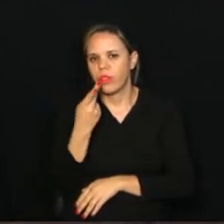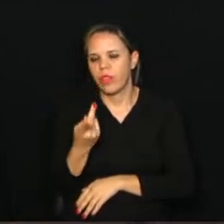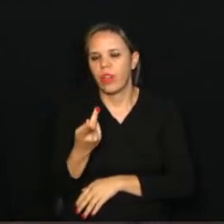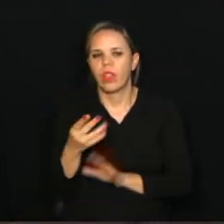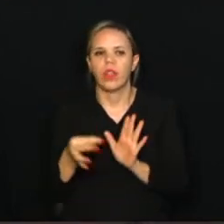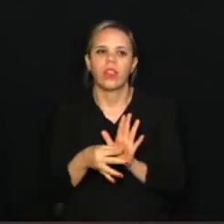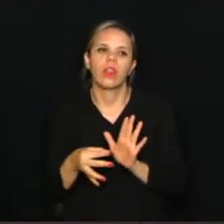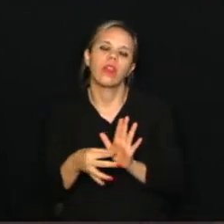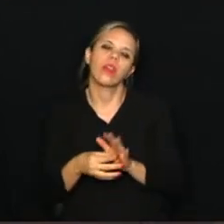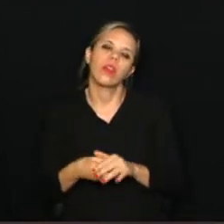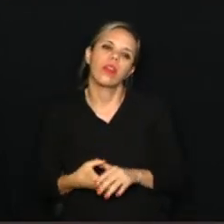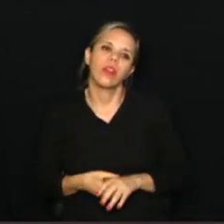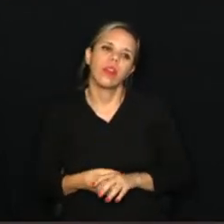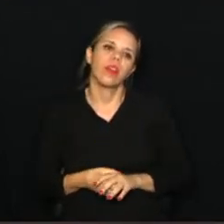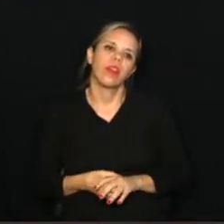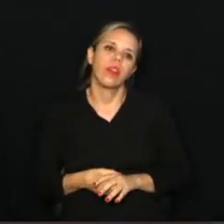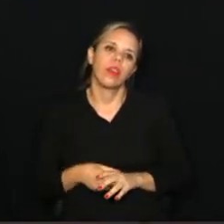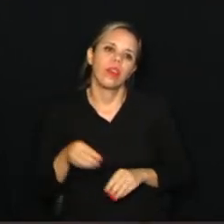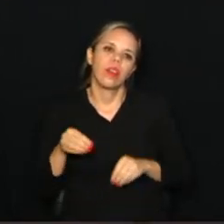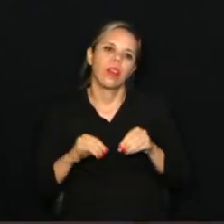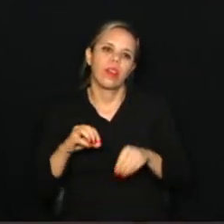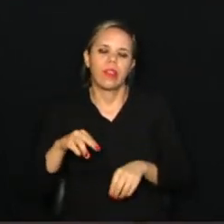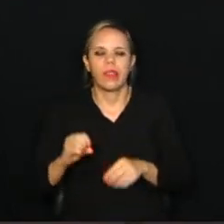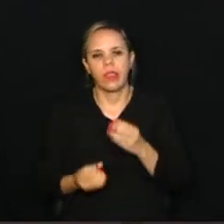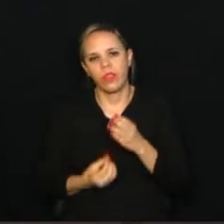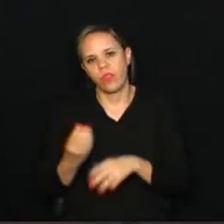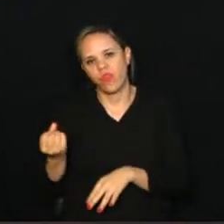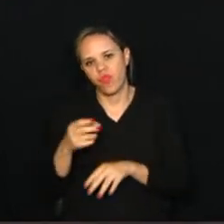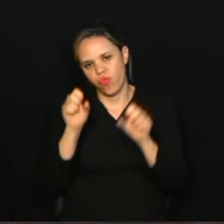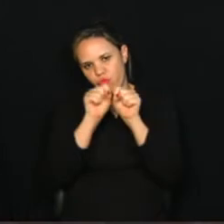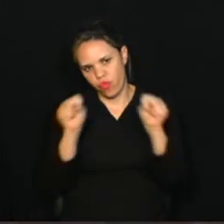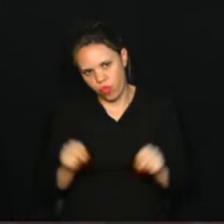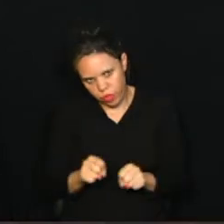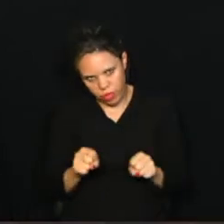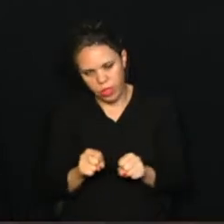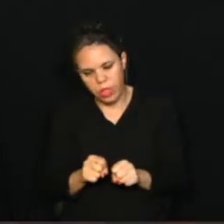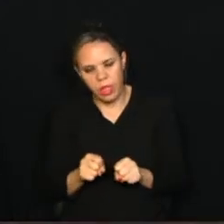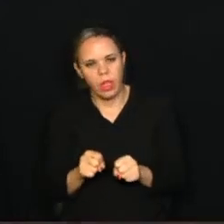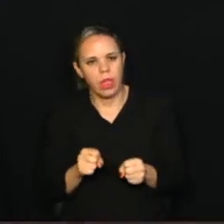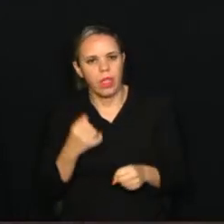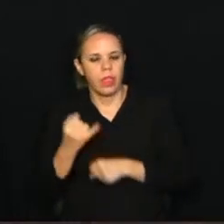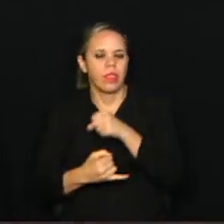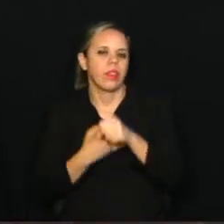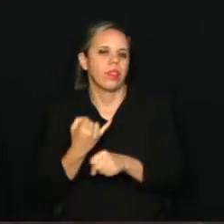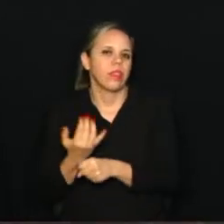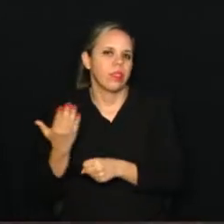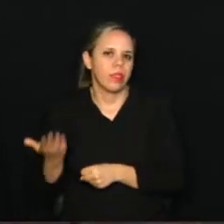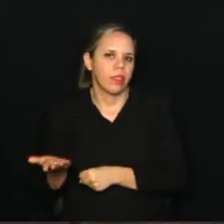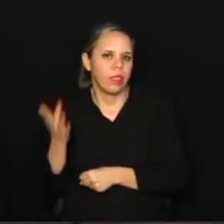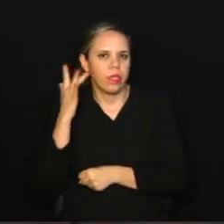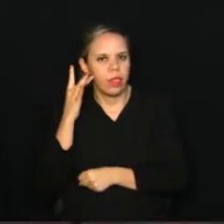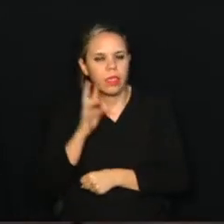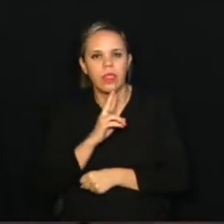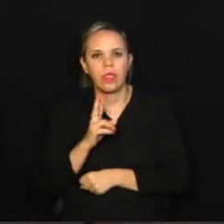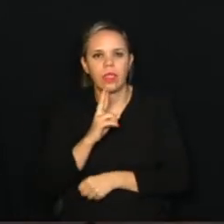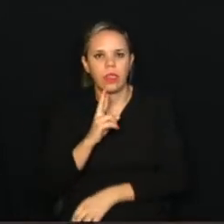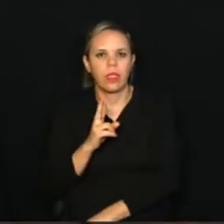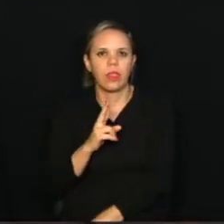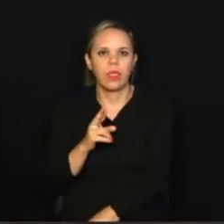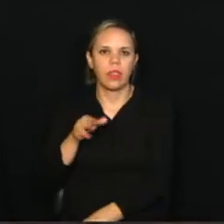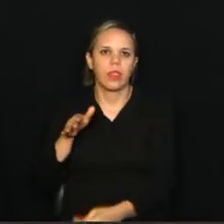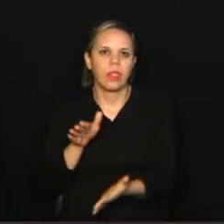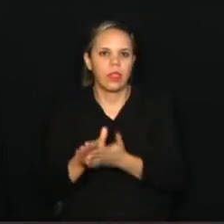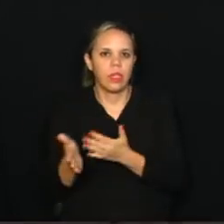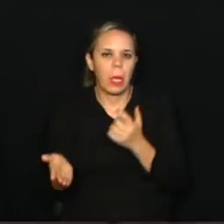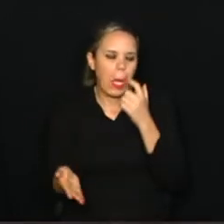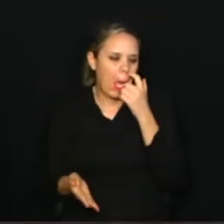que a IMA vai criar um novo sistema, né, via internet. Acho que as respostas, em vez de ficar publicando,